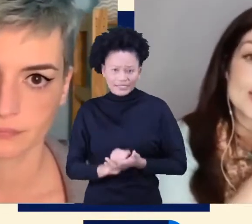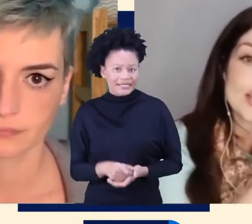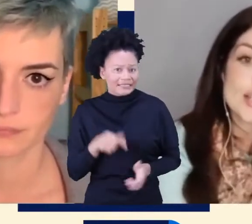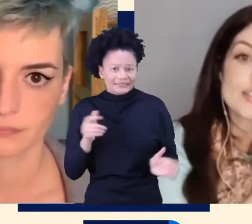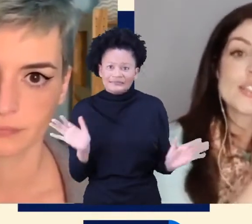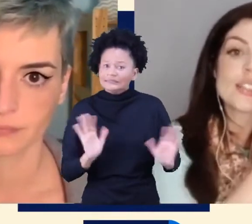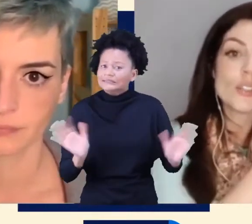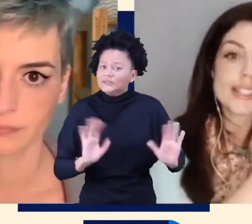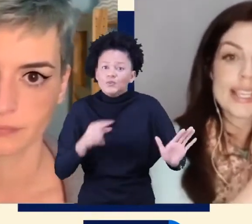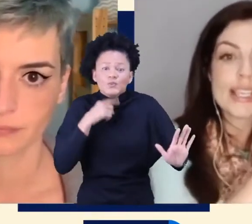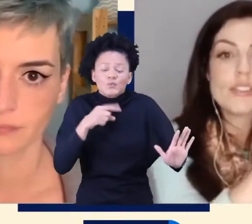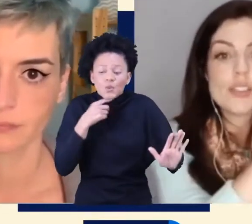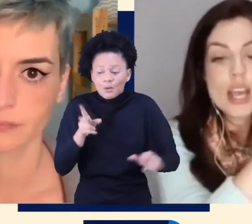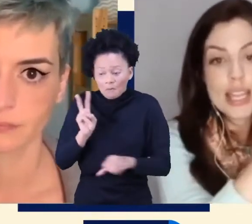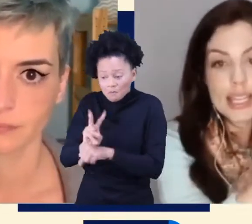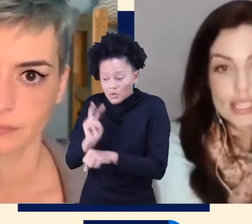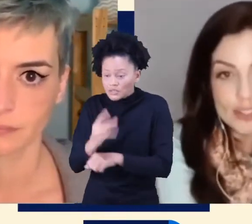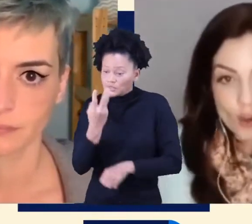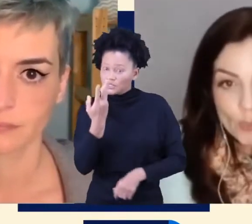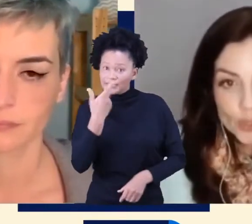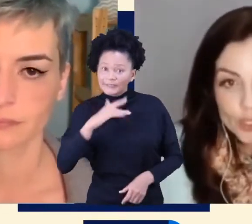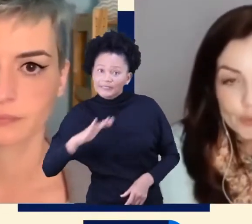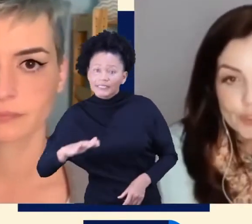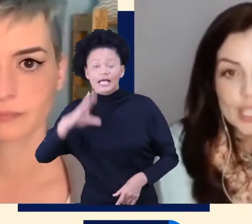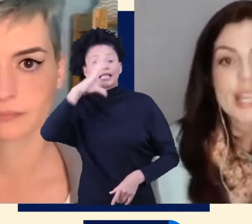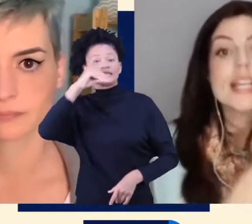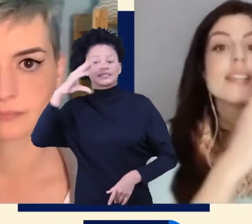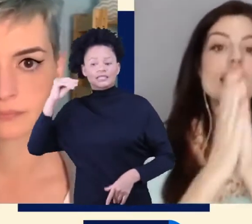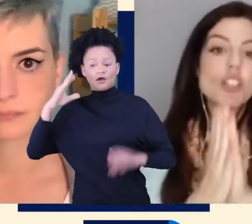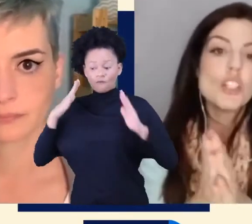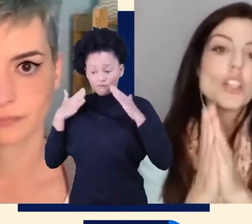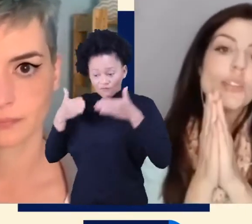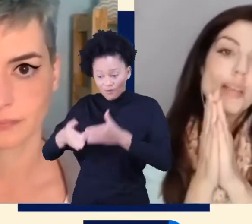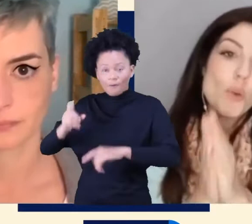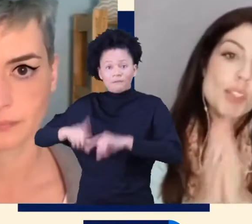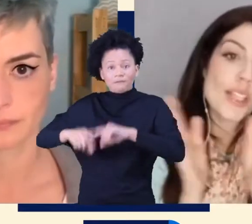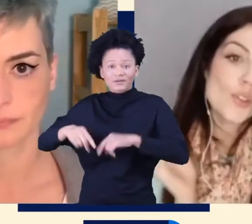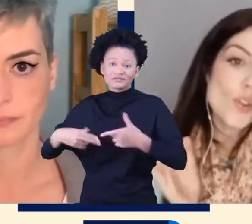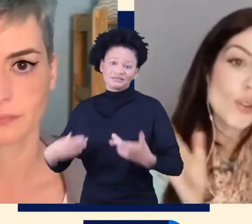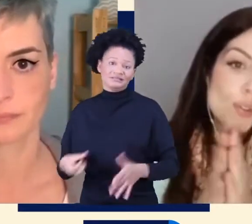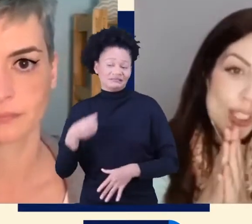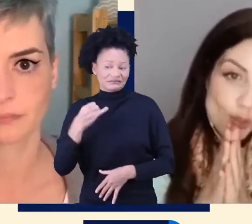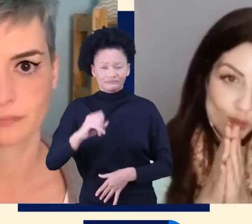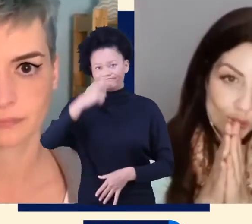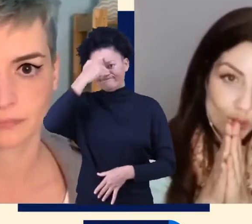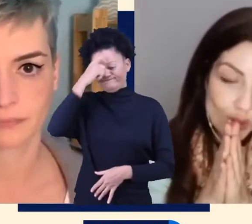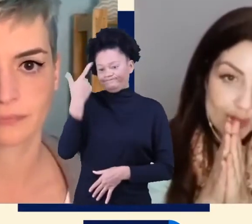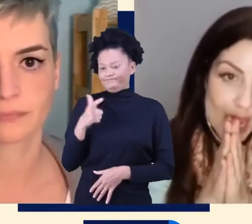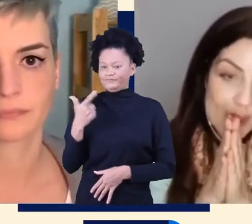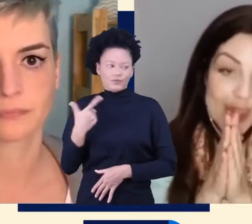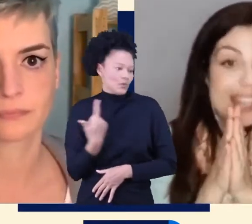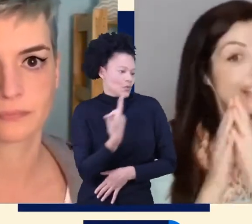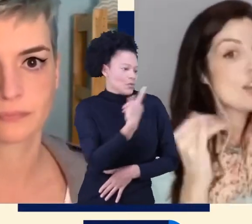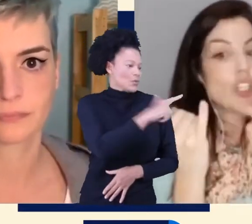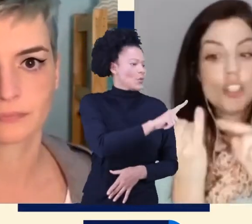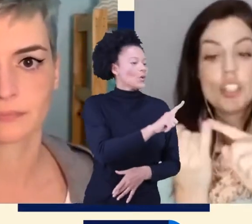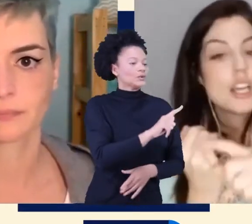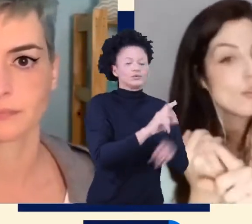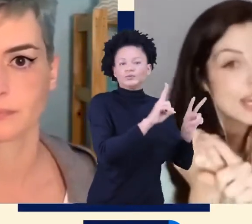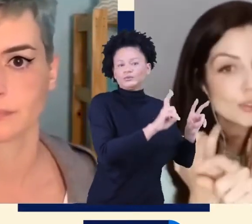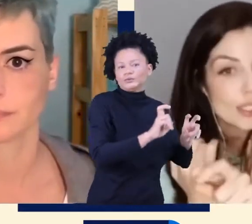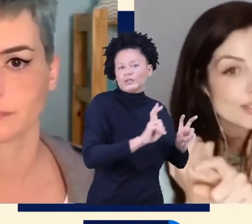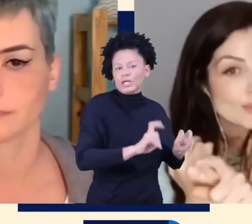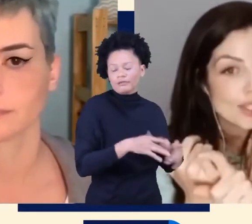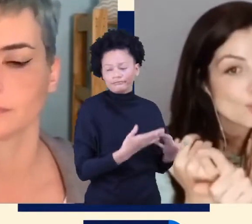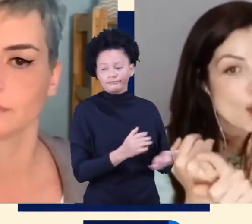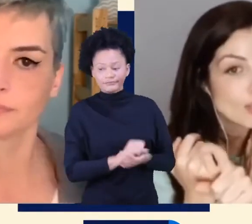proteger as crianças e adolescentes em relação à pornografia se a gente não tem bom senso em outros assuntos, tá? Se a gente não